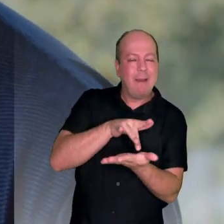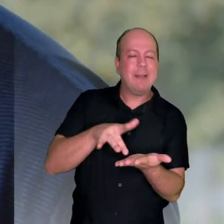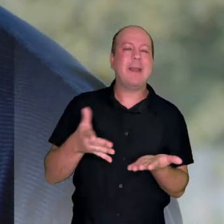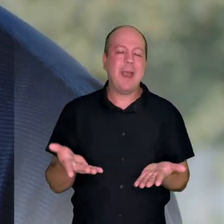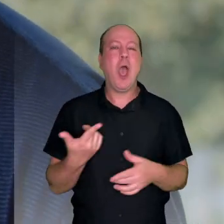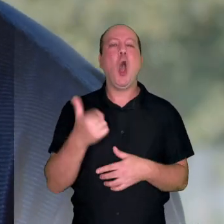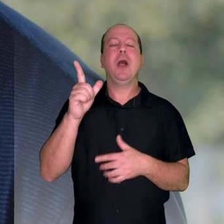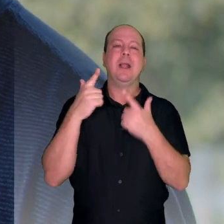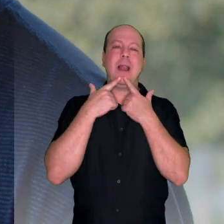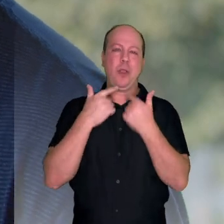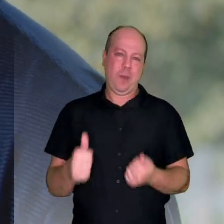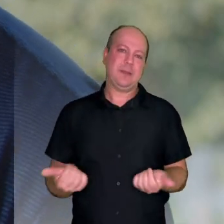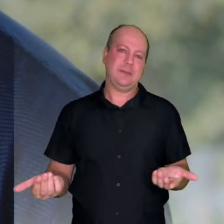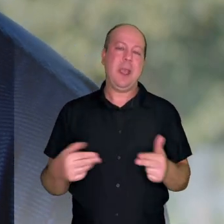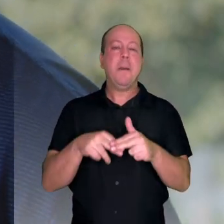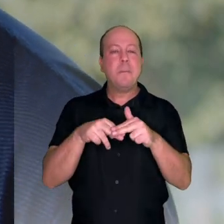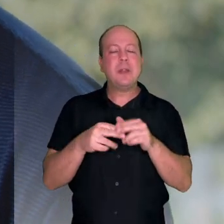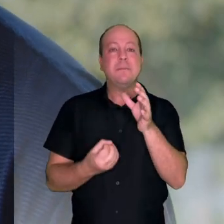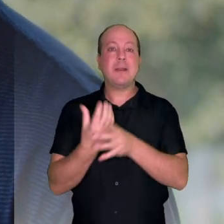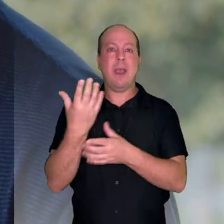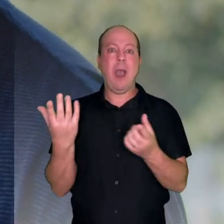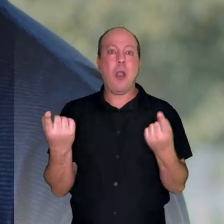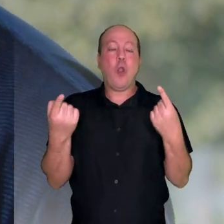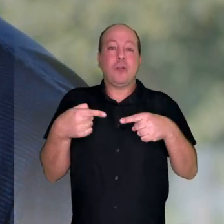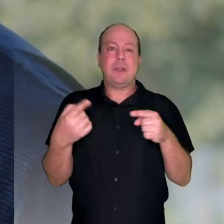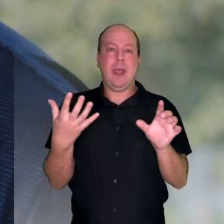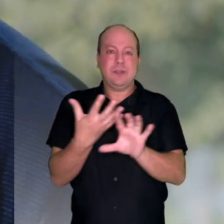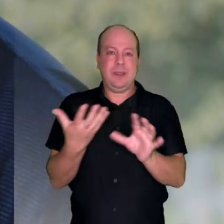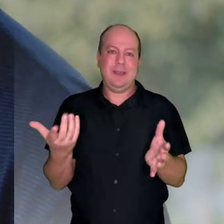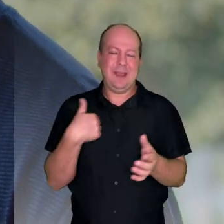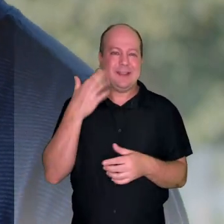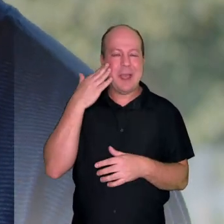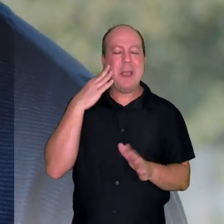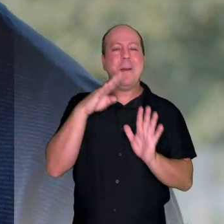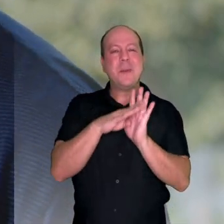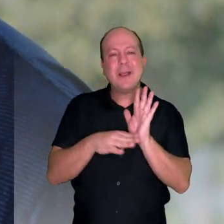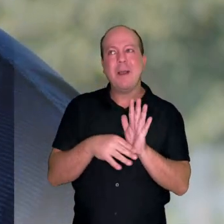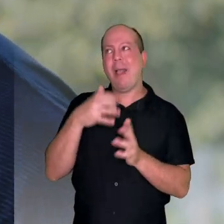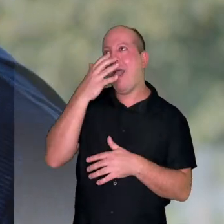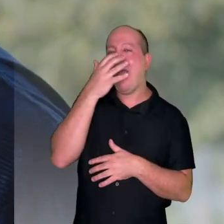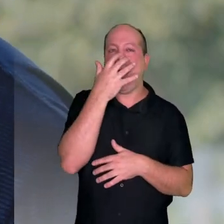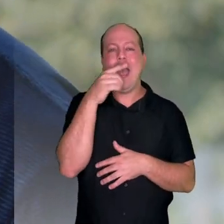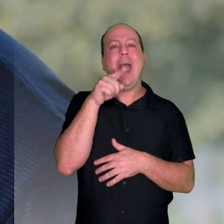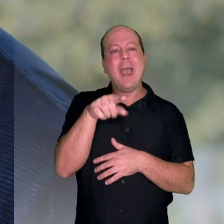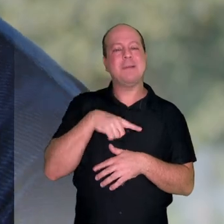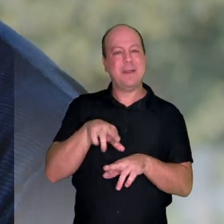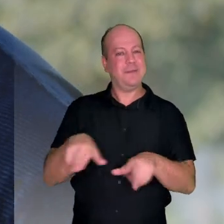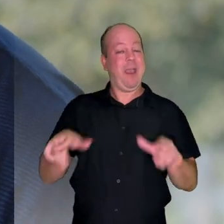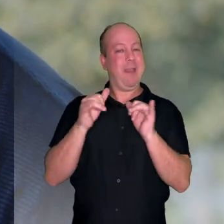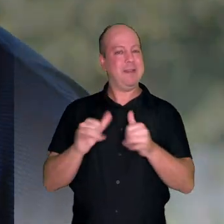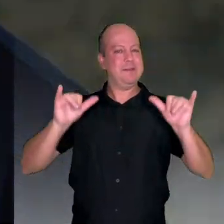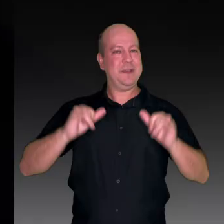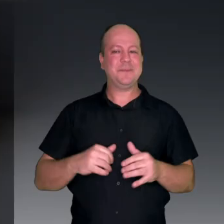cigana, é uma outra linguagem. Então foi justamente para criar contraste dentro de um programa que estava bastante contemplativo, né? Uma música